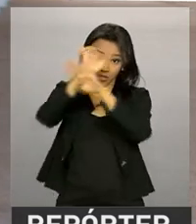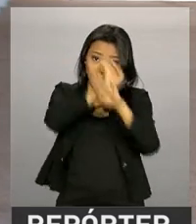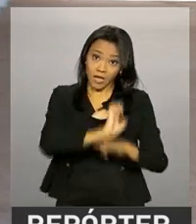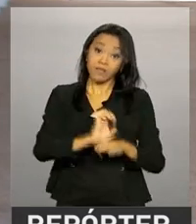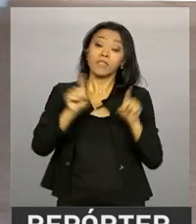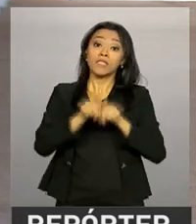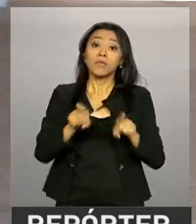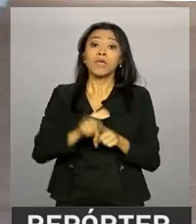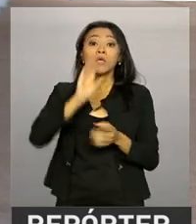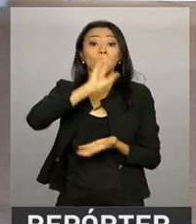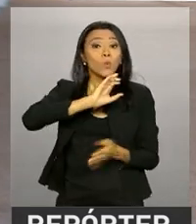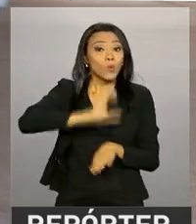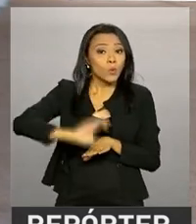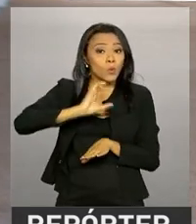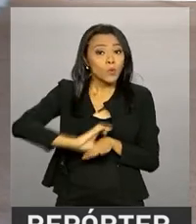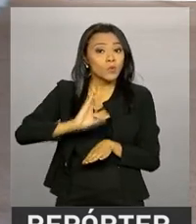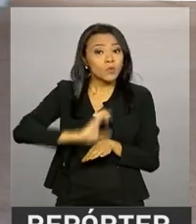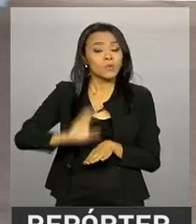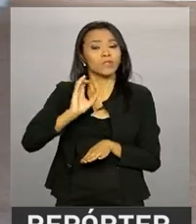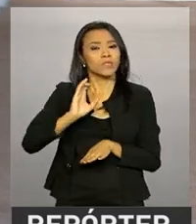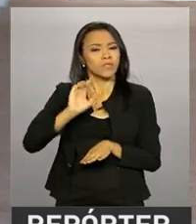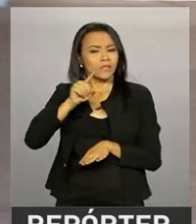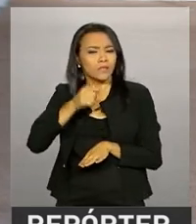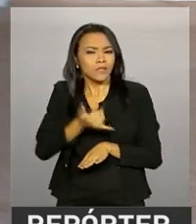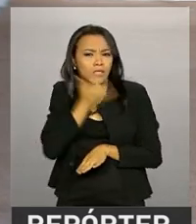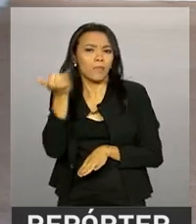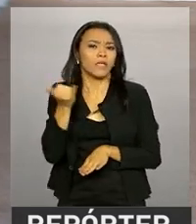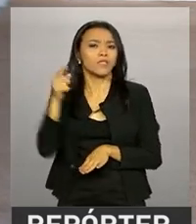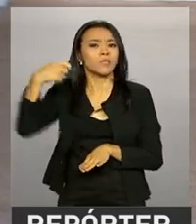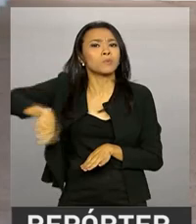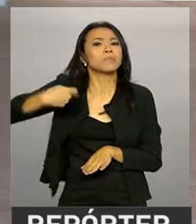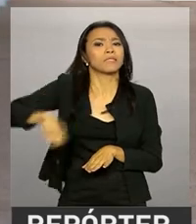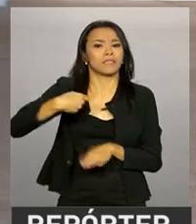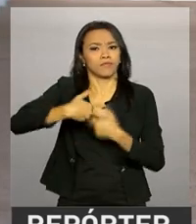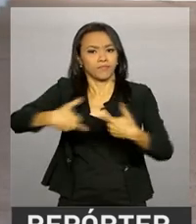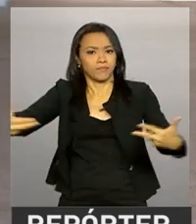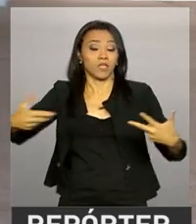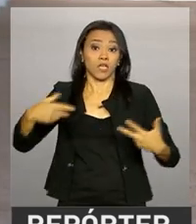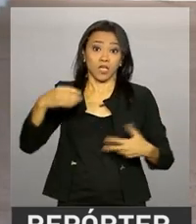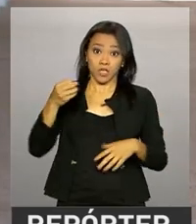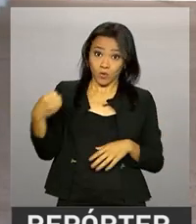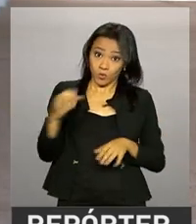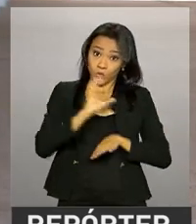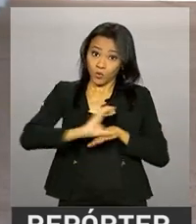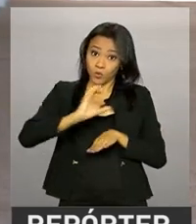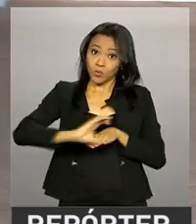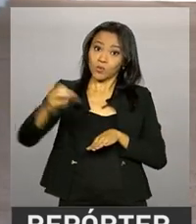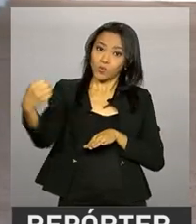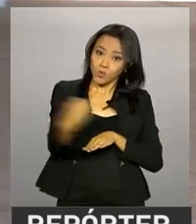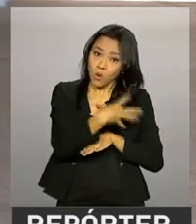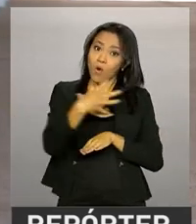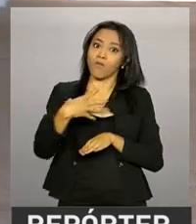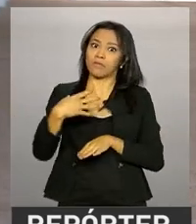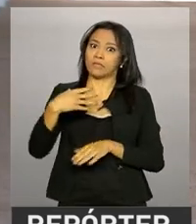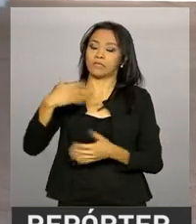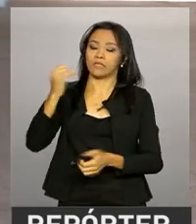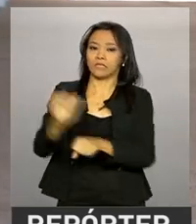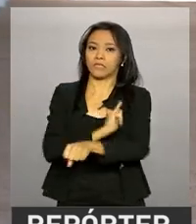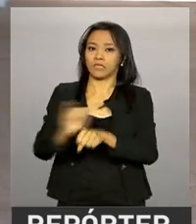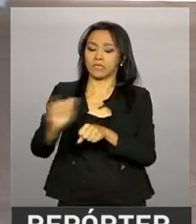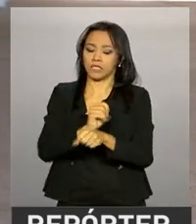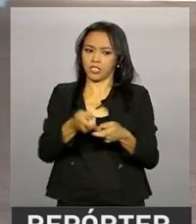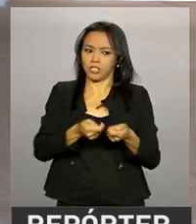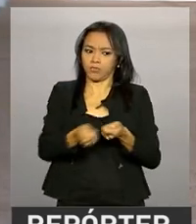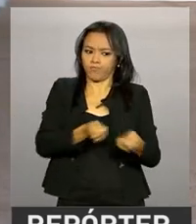modalidade e de acordo com as demandas do mercado e os cursos vão passar a ter novos indicadores de monitoramento e avaliação da